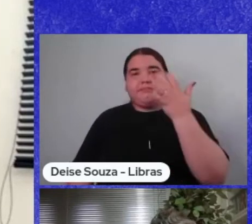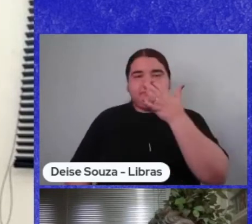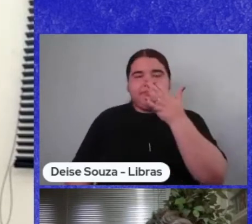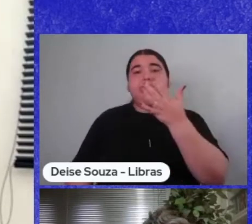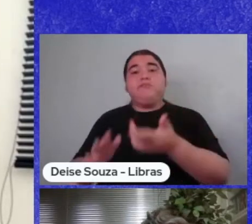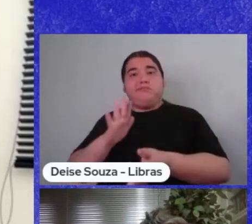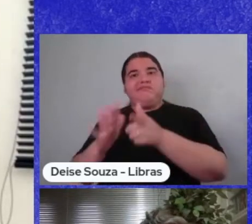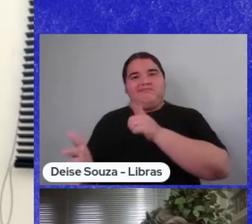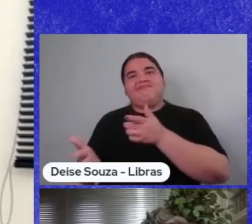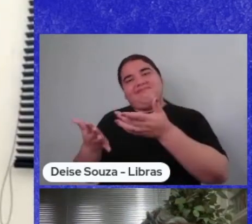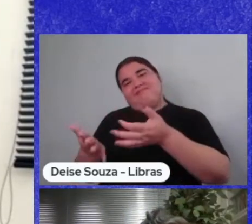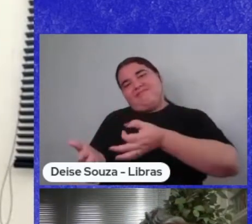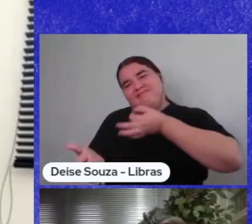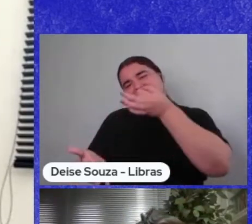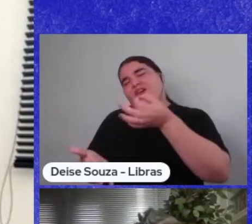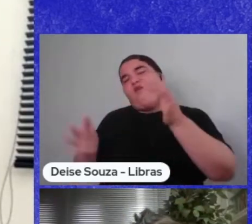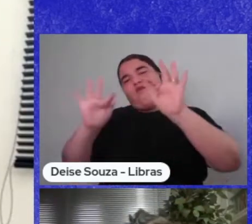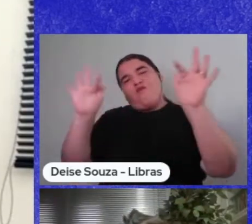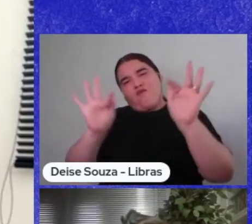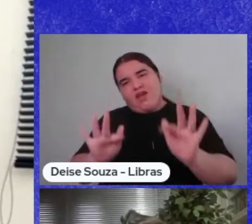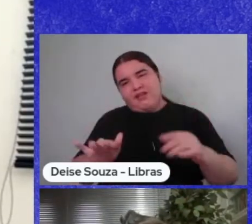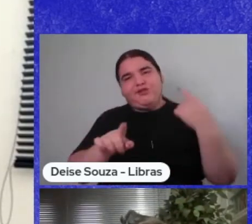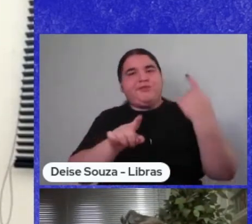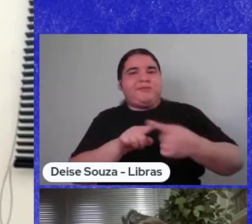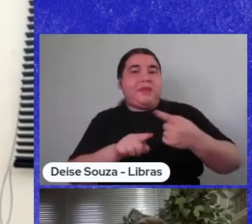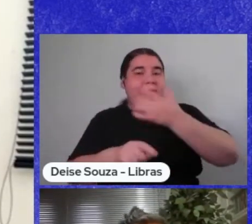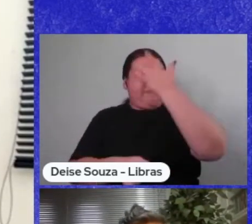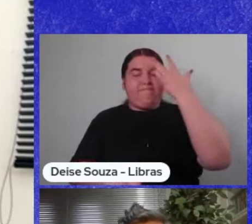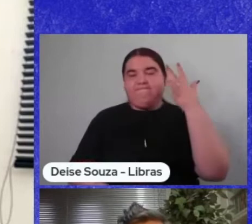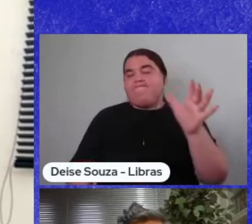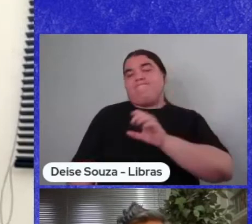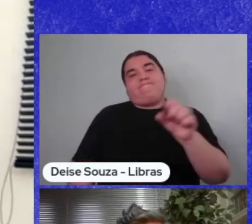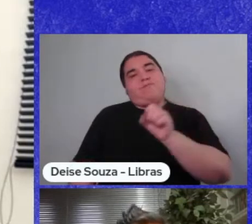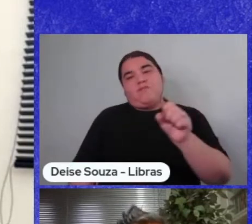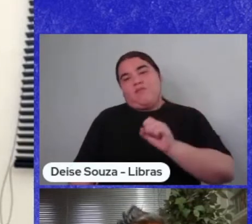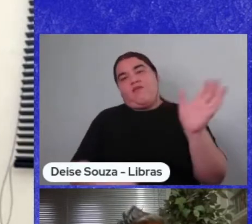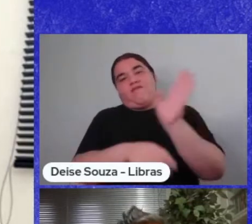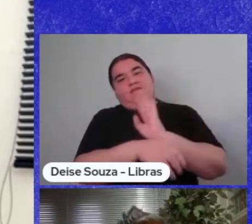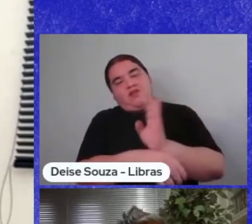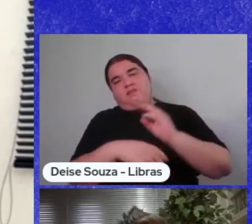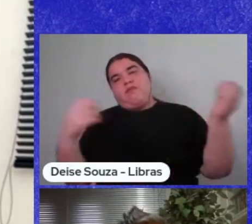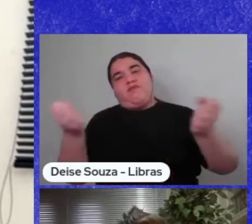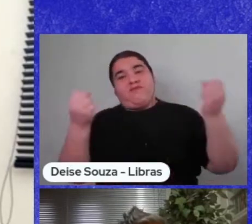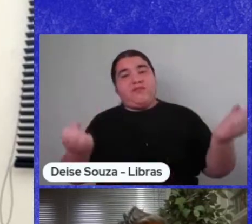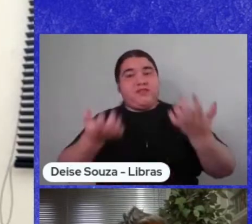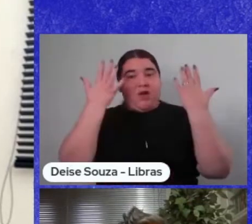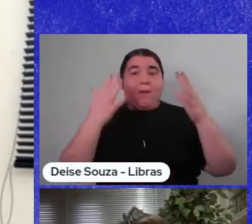muito feliz com toda essa repercussão que o Balido teve em festivais, principalmente